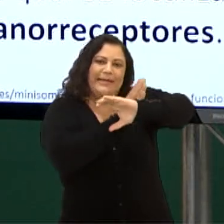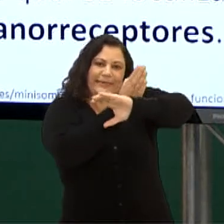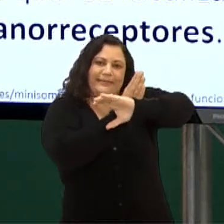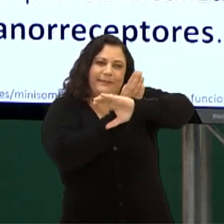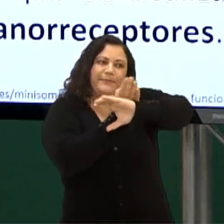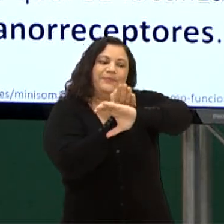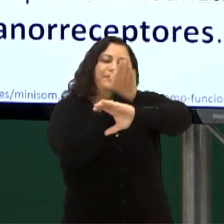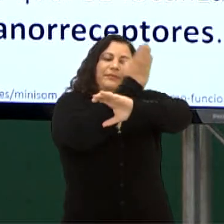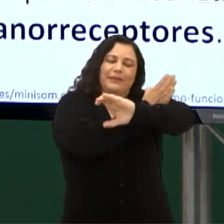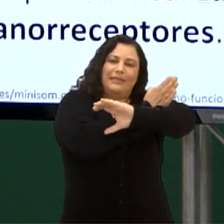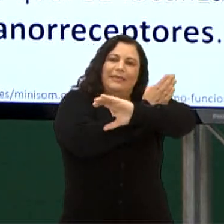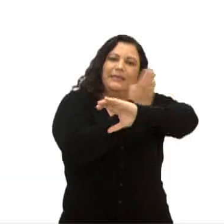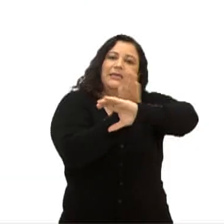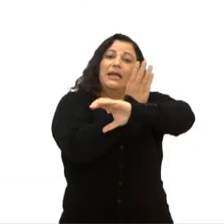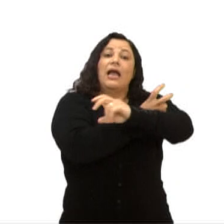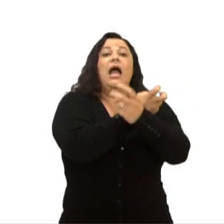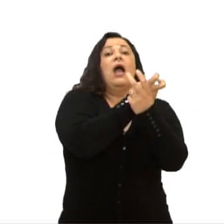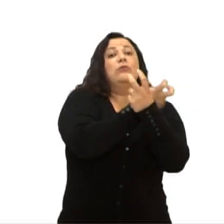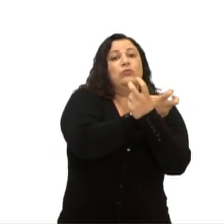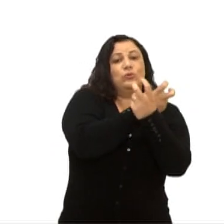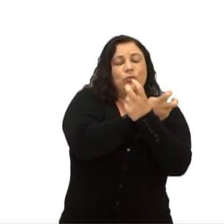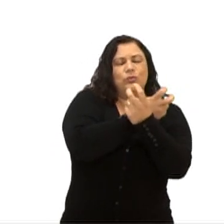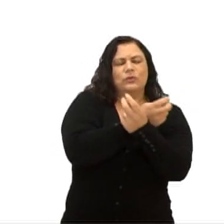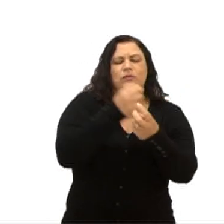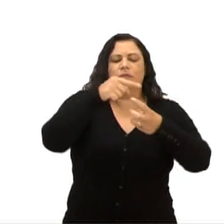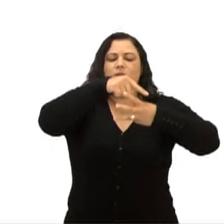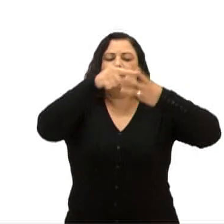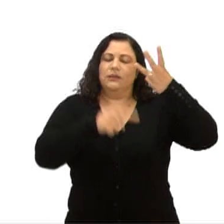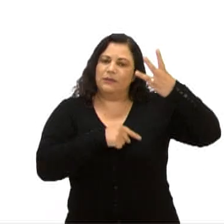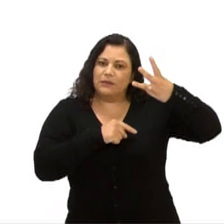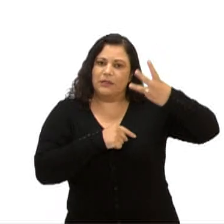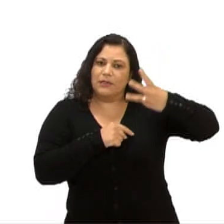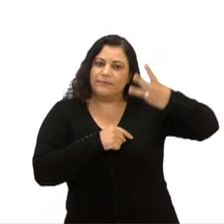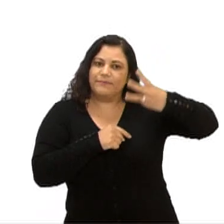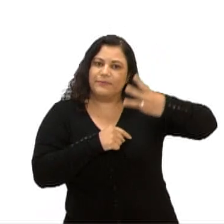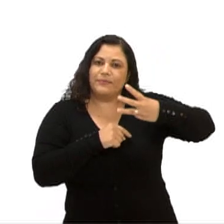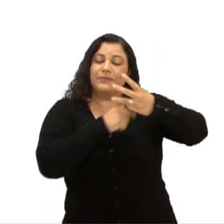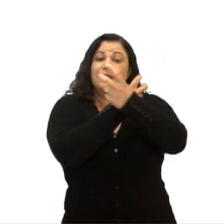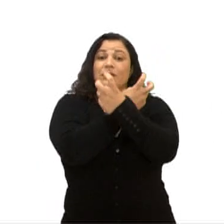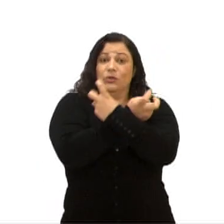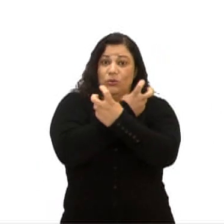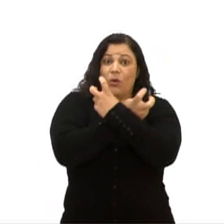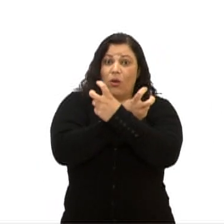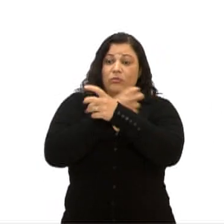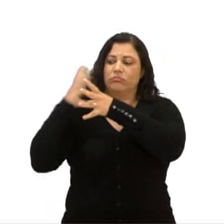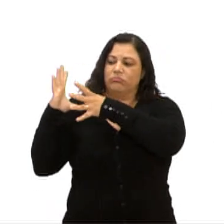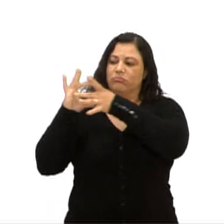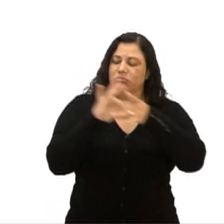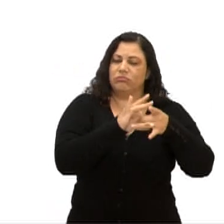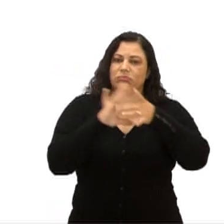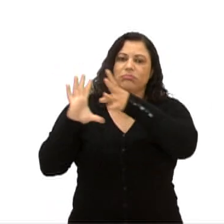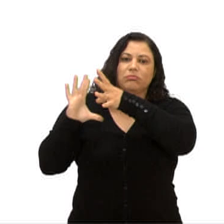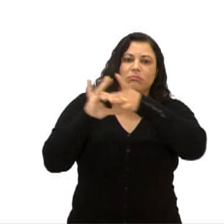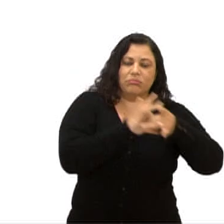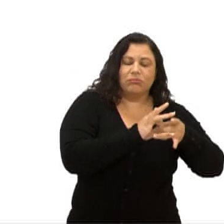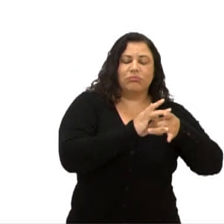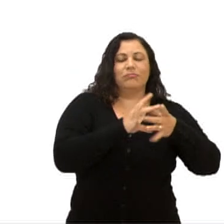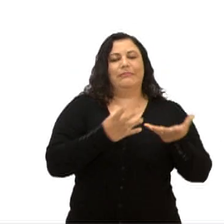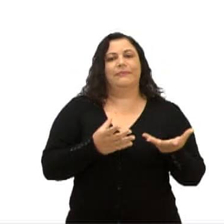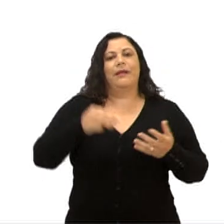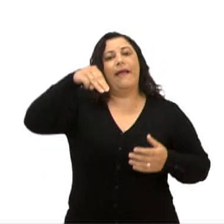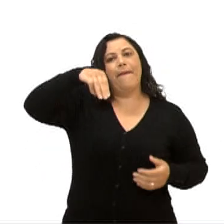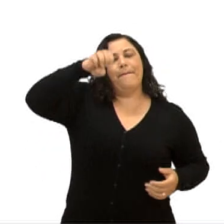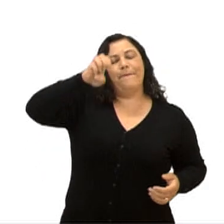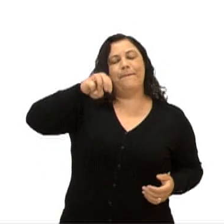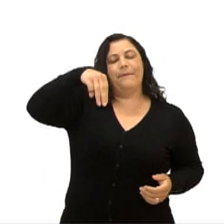mais interna. Então a gente vai falar dos ossinhos. Então esses três ossos, eles estão conectados à membrana timpânica e formam